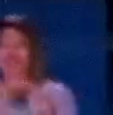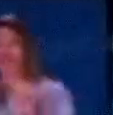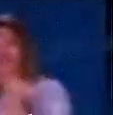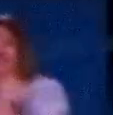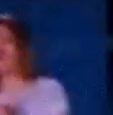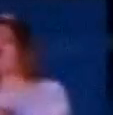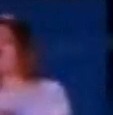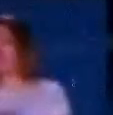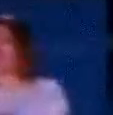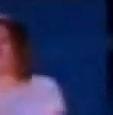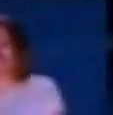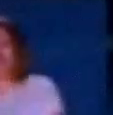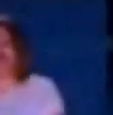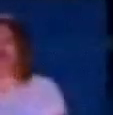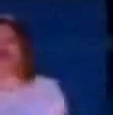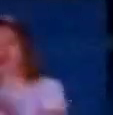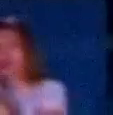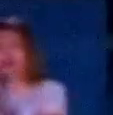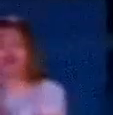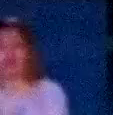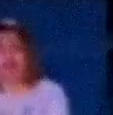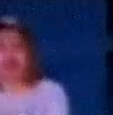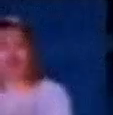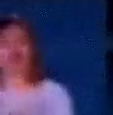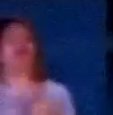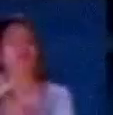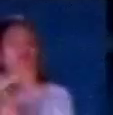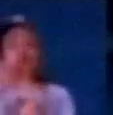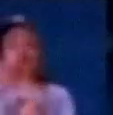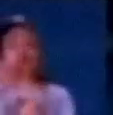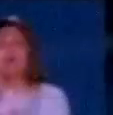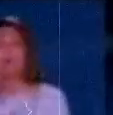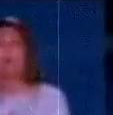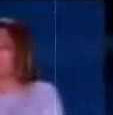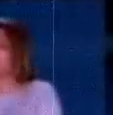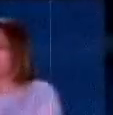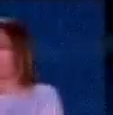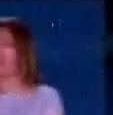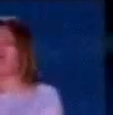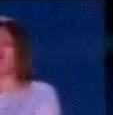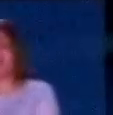partidário e o fundo eleitoral e também sobre a reforma da Previdência?